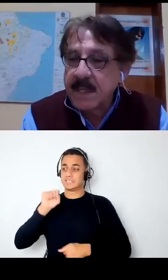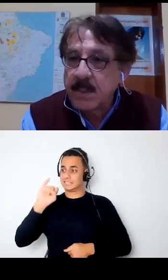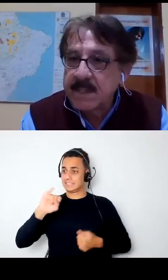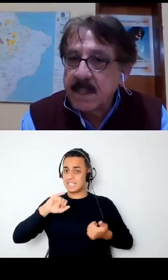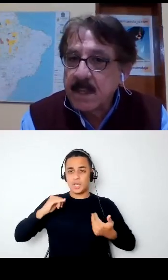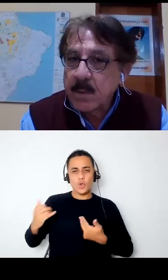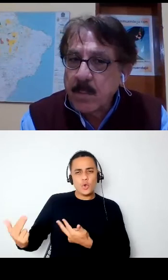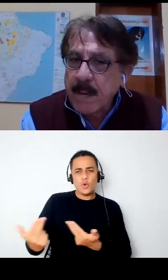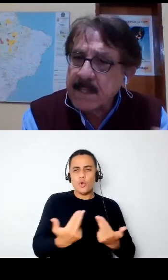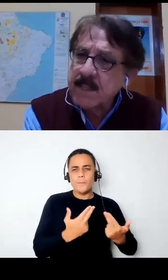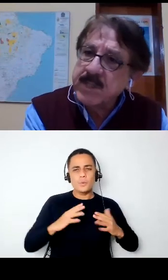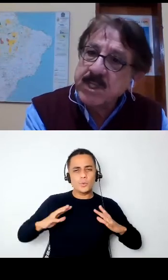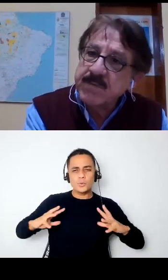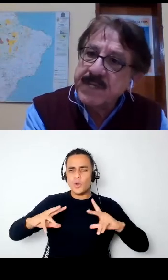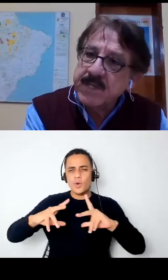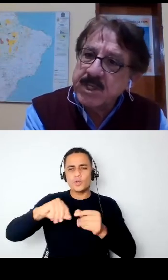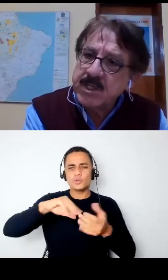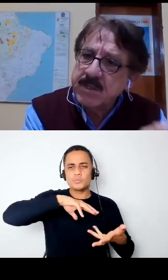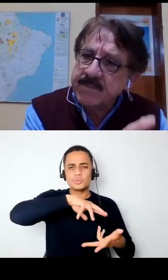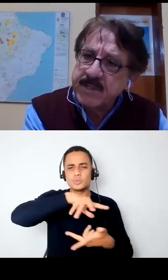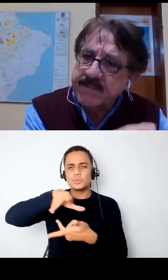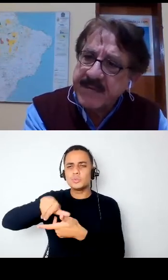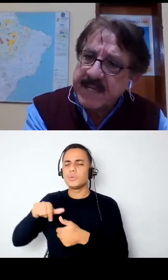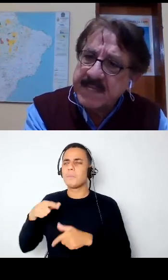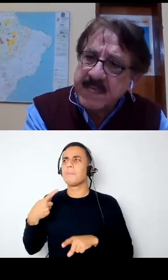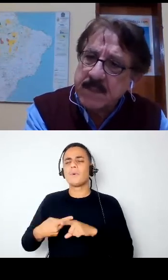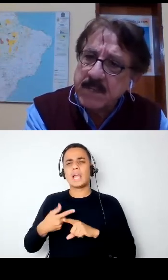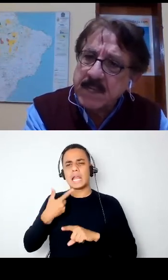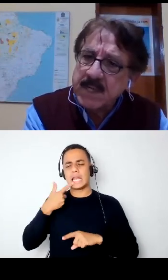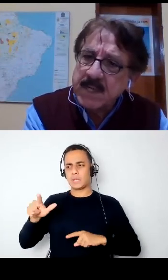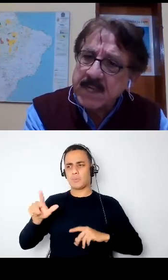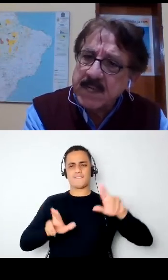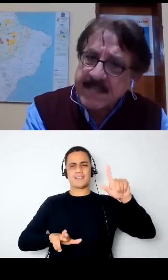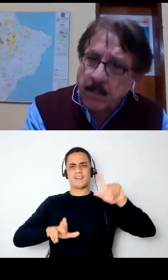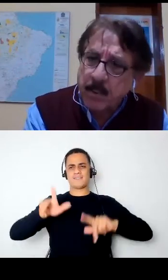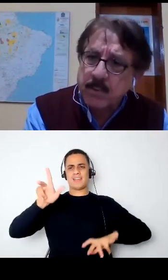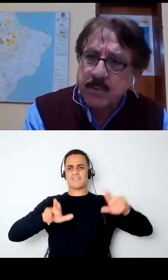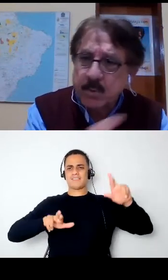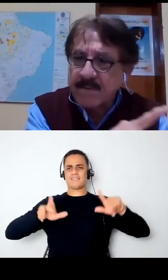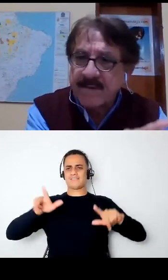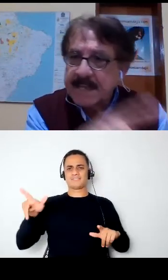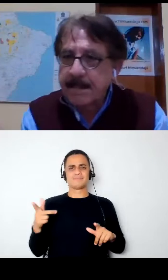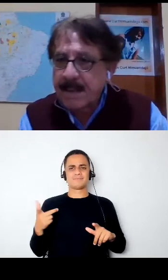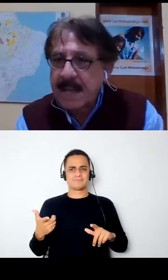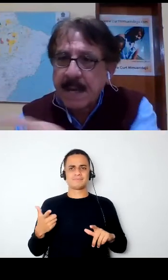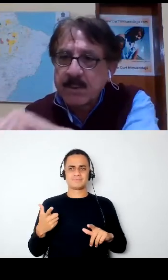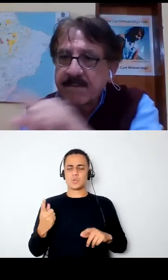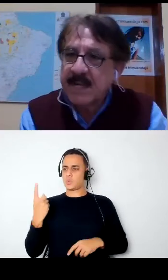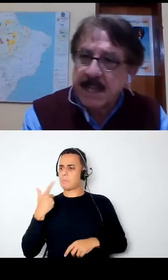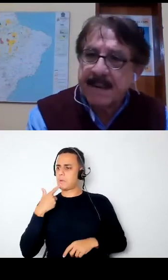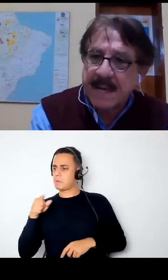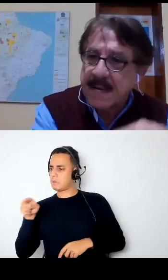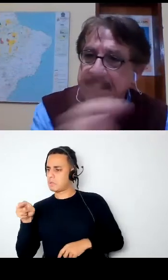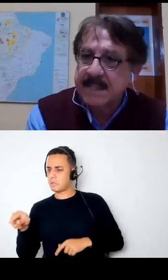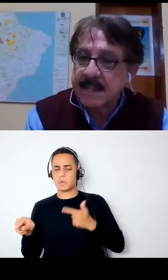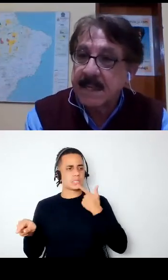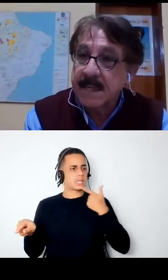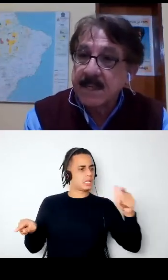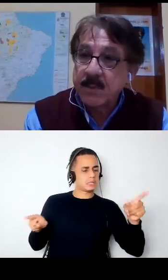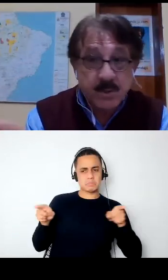uma criança, um bebê recém-nascido, é capaz de aprender qualquer língua do mundo com a mesma facilidade? Né? Nasceu no